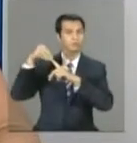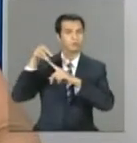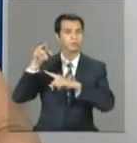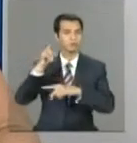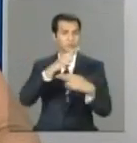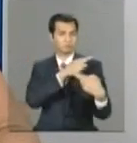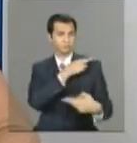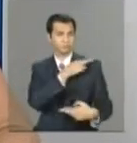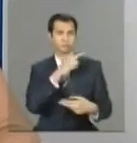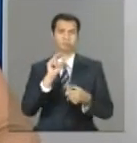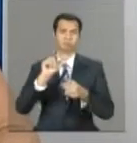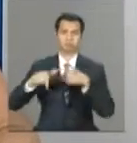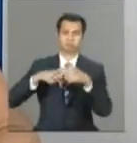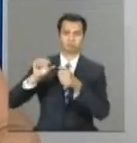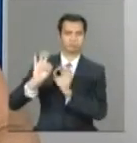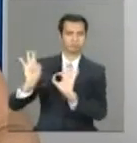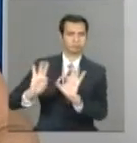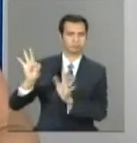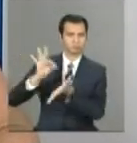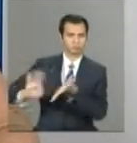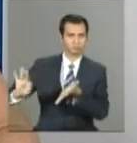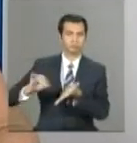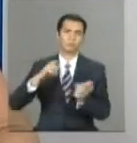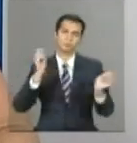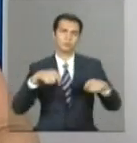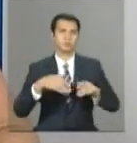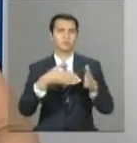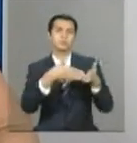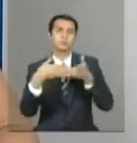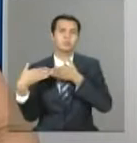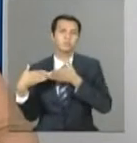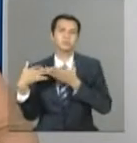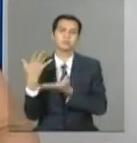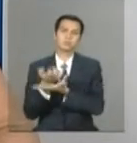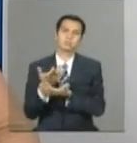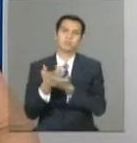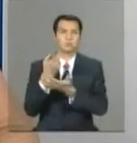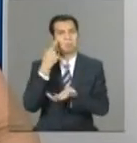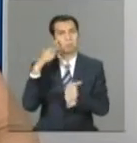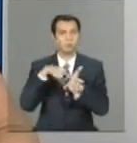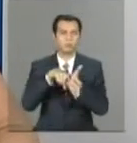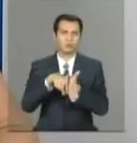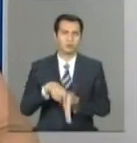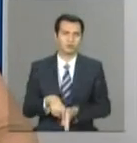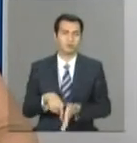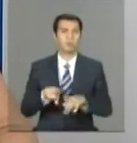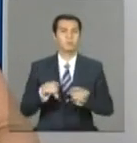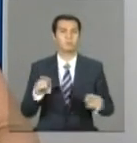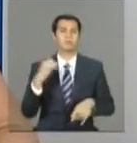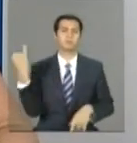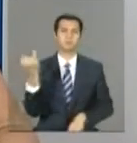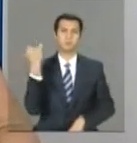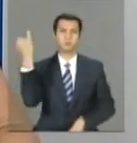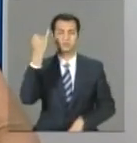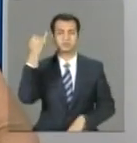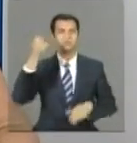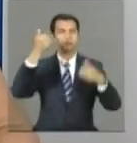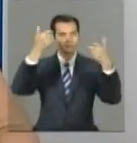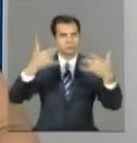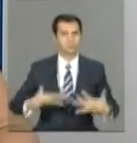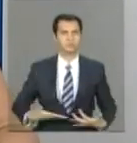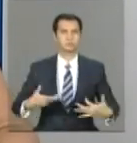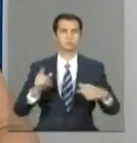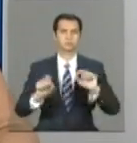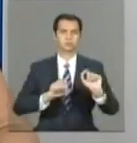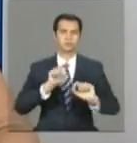base de dados assim que ele necessitar para fazer essas consultas. Mas acho importante destacar que